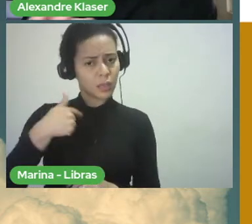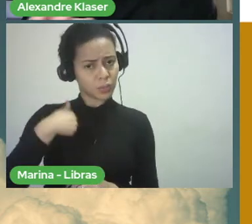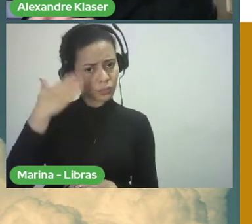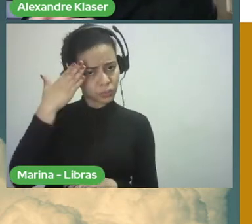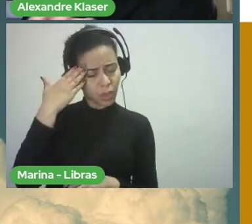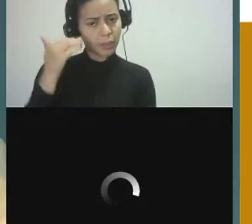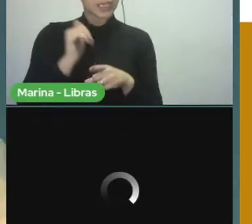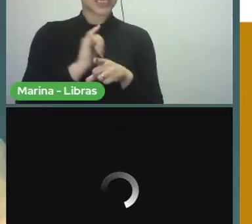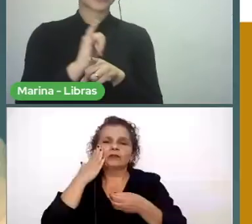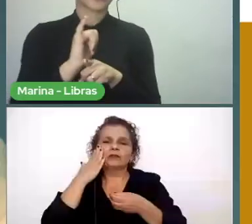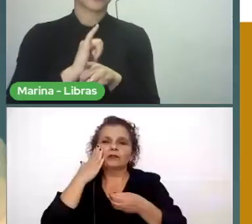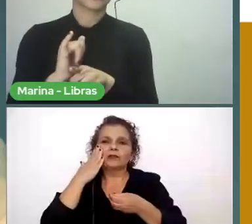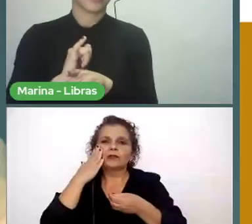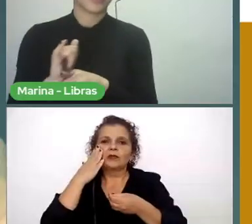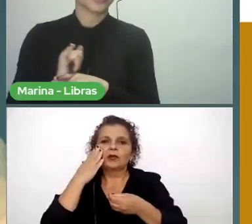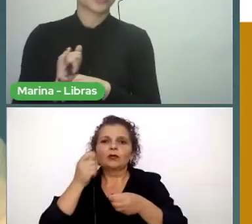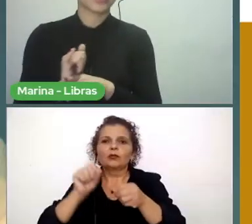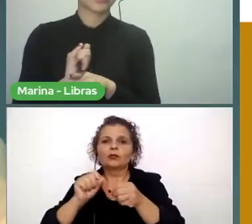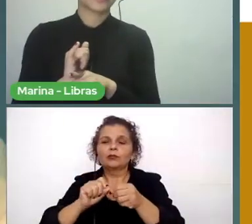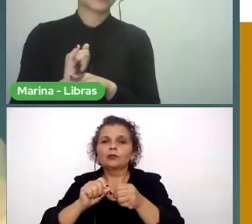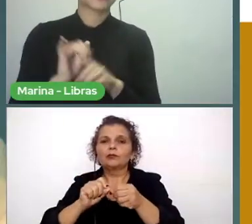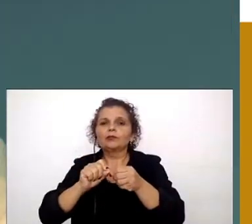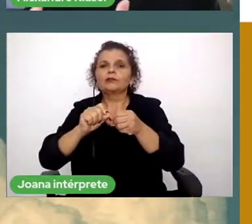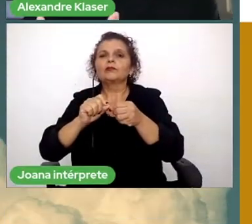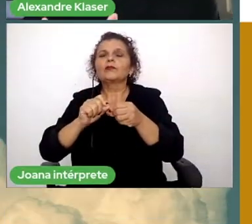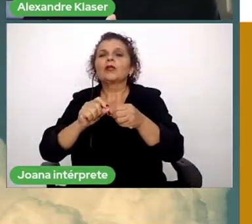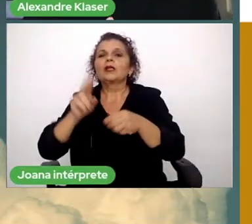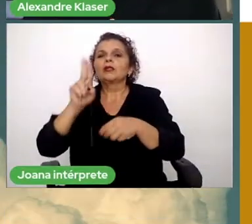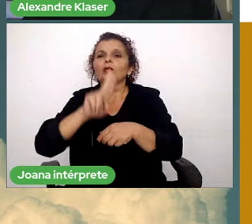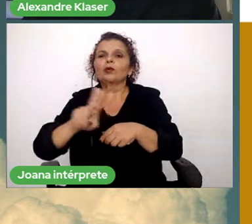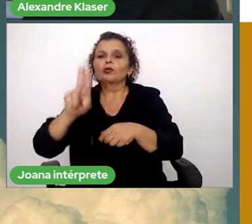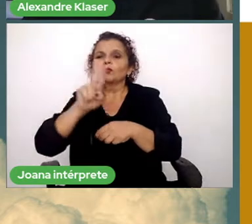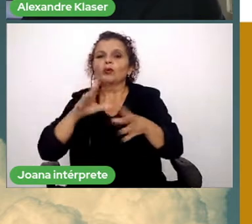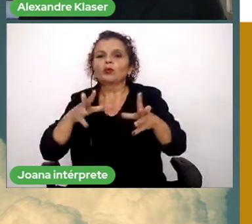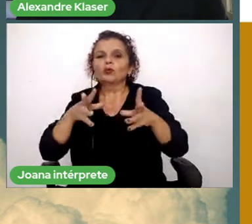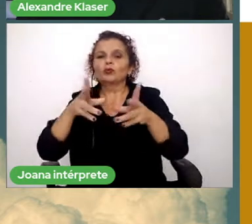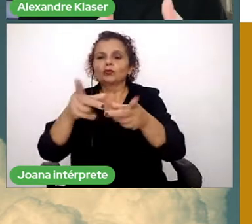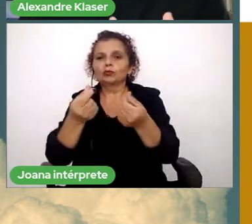o incentivo perverso aqui é o seguinte, se eu não usar todo o meu